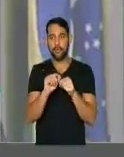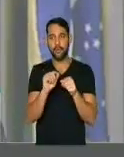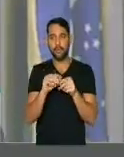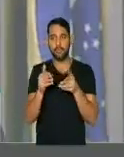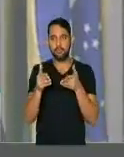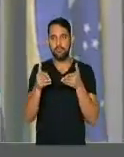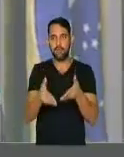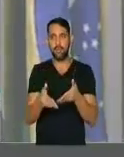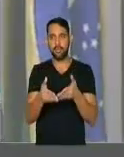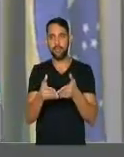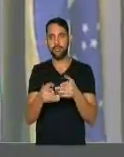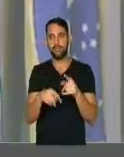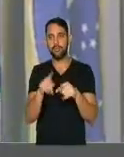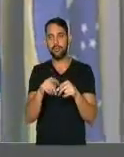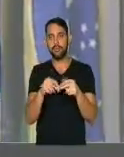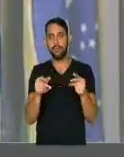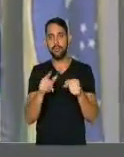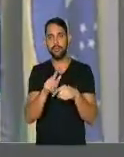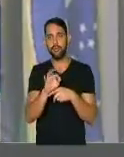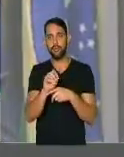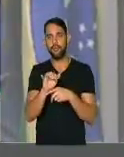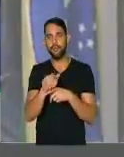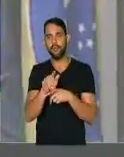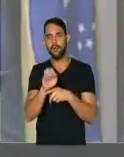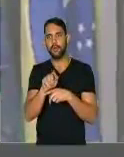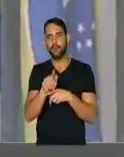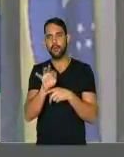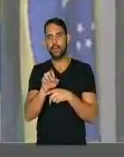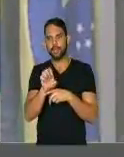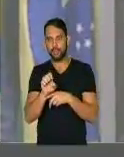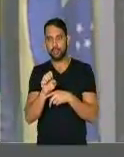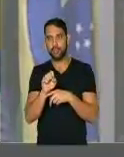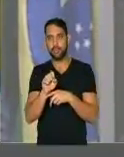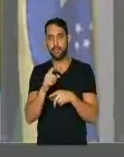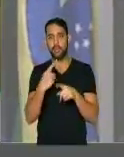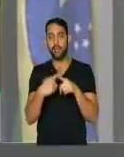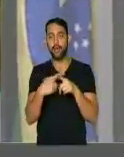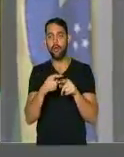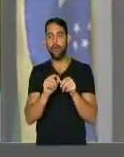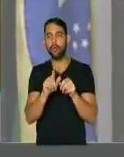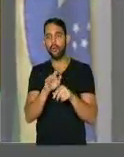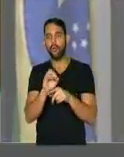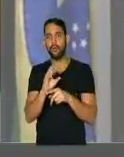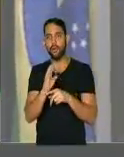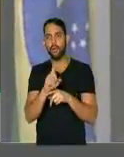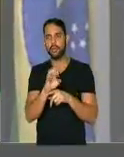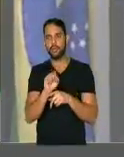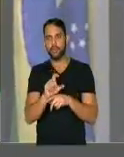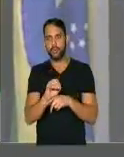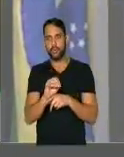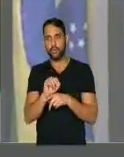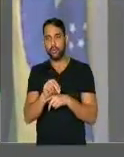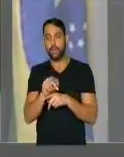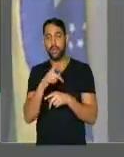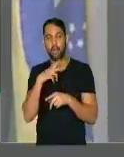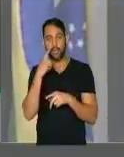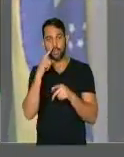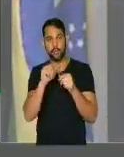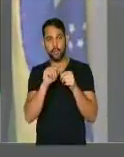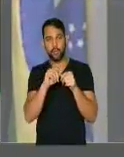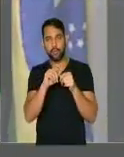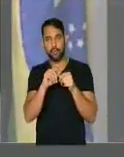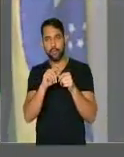faz parte, né, do pacote aí do Google for Education, que é justamente o Google Classroom. E lá nós vimos